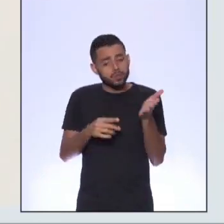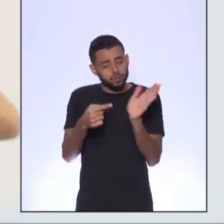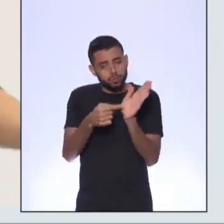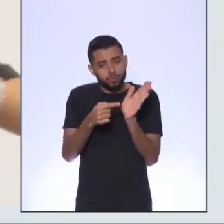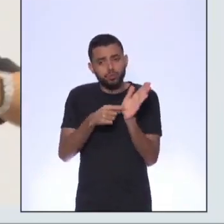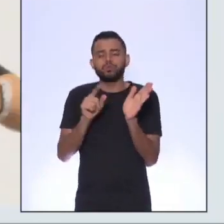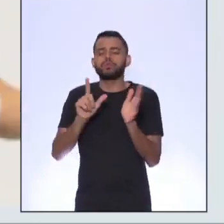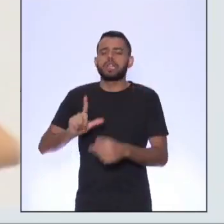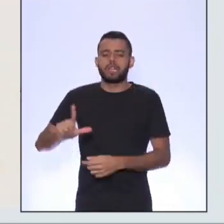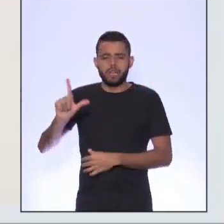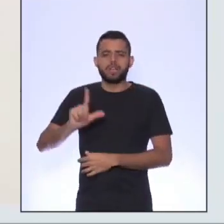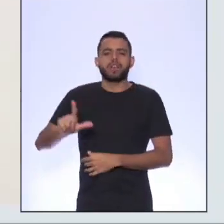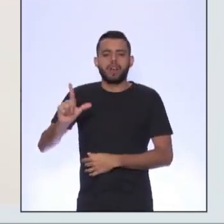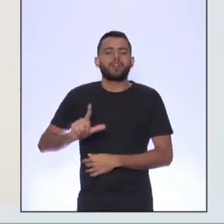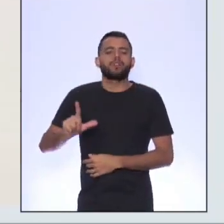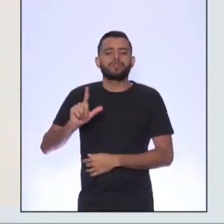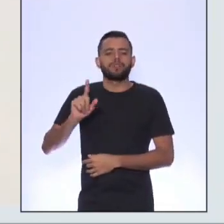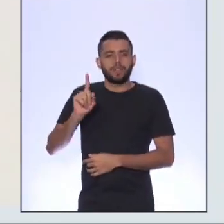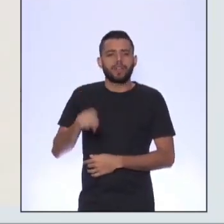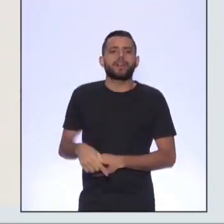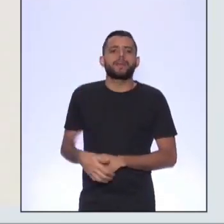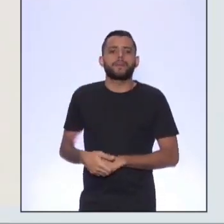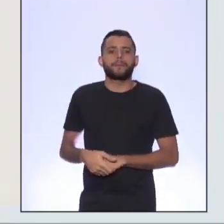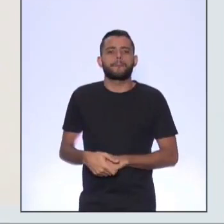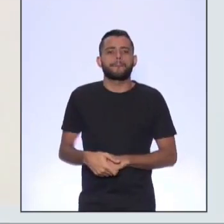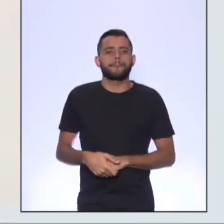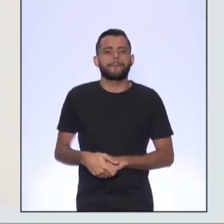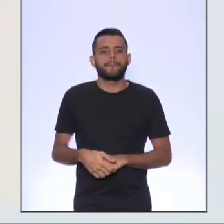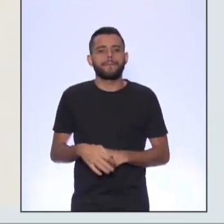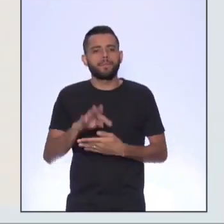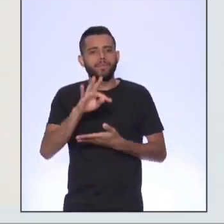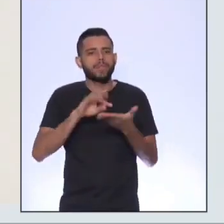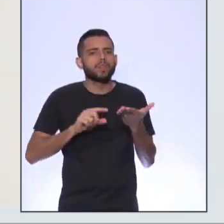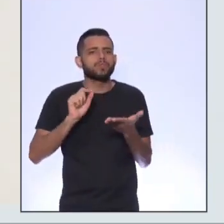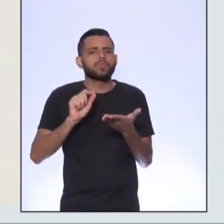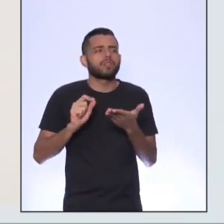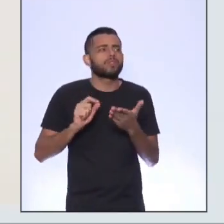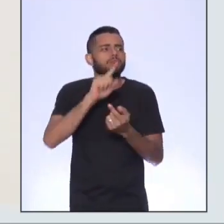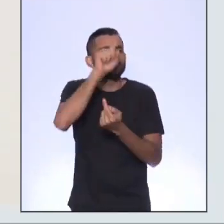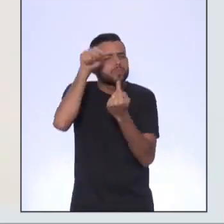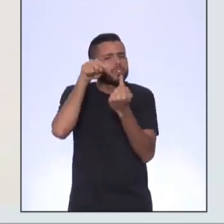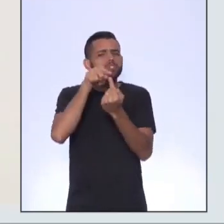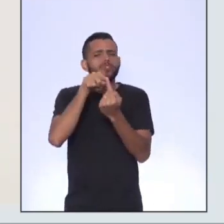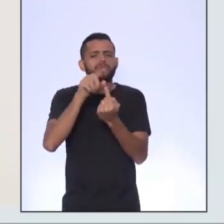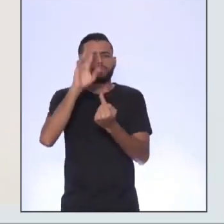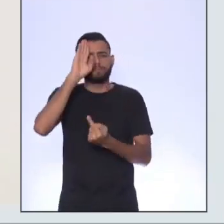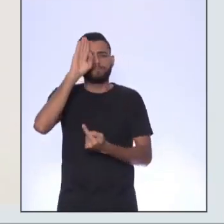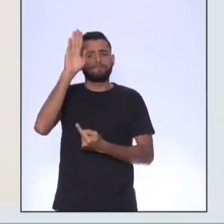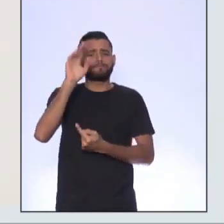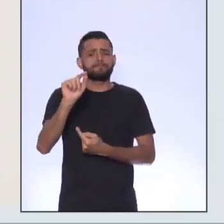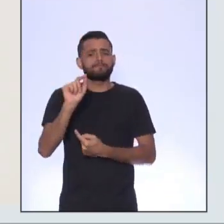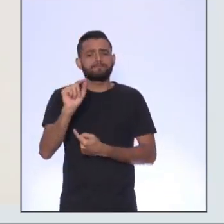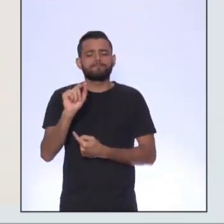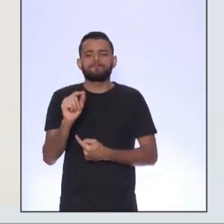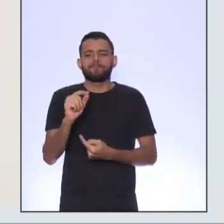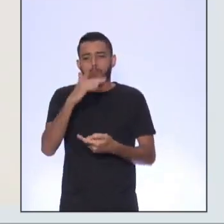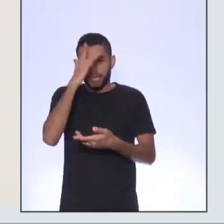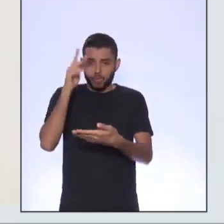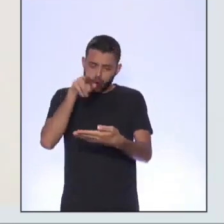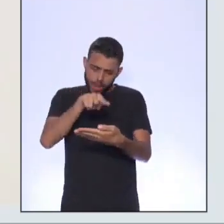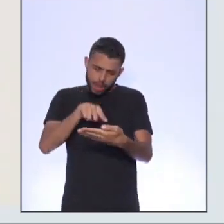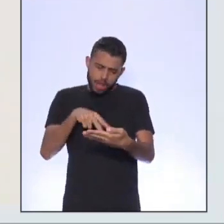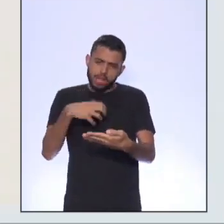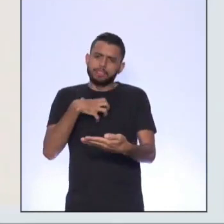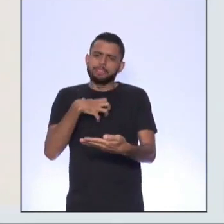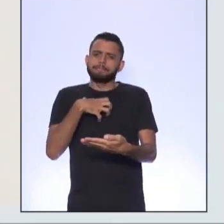essencialmente literário. É um texto literário. É um texto que foi feito com o objetivo primordial de provocar uma reação emotiva